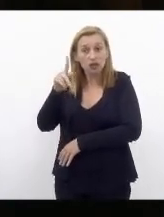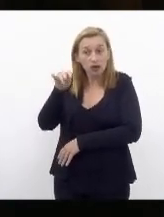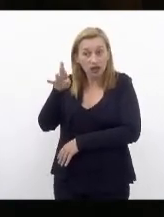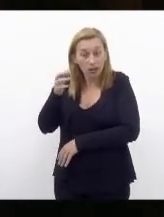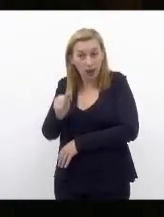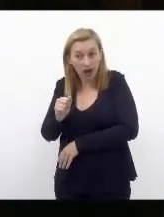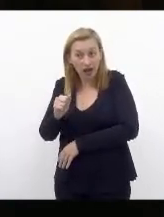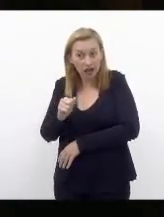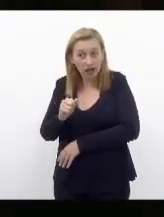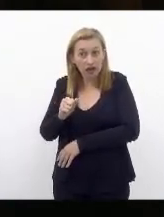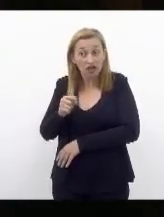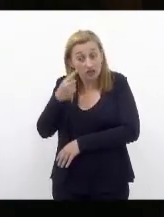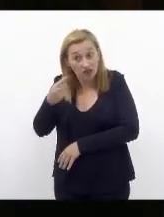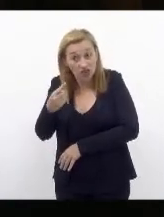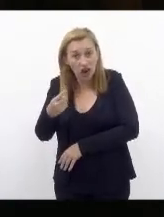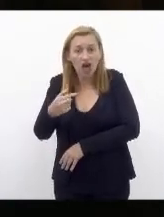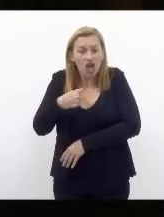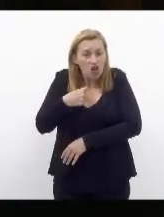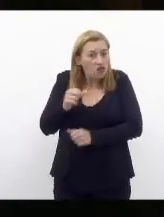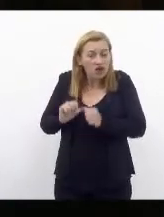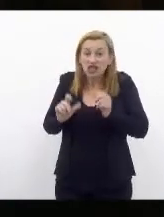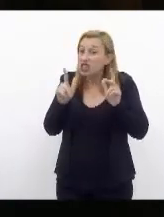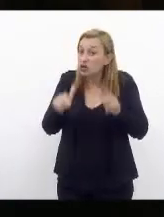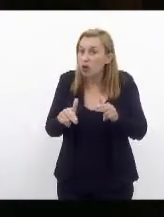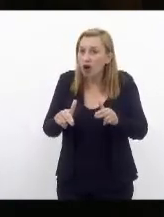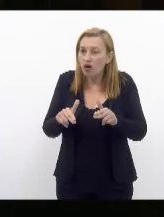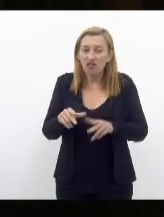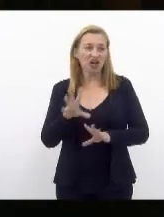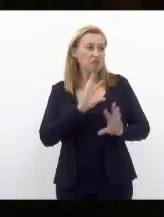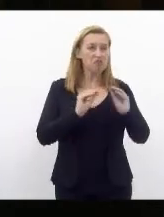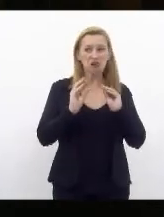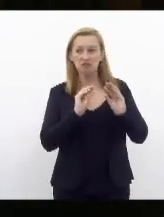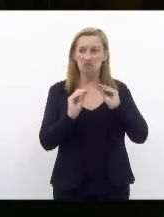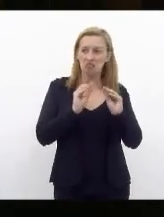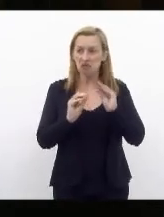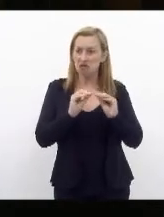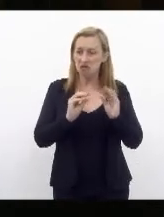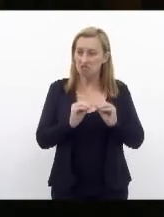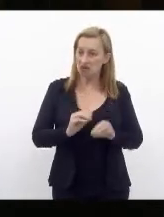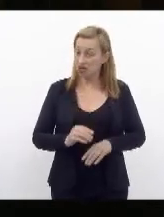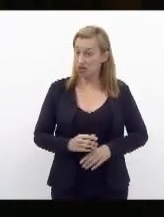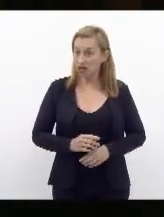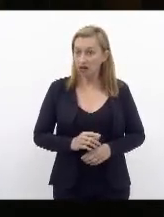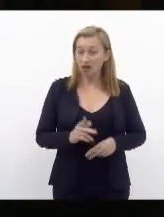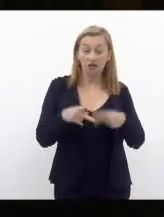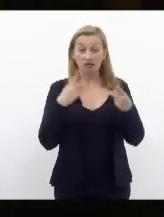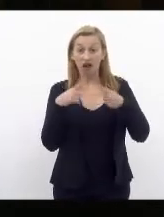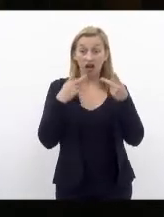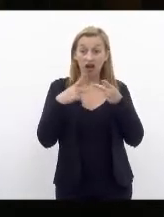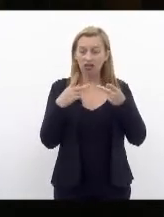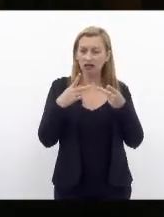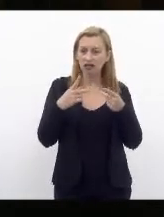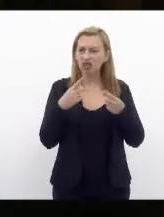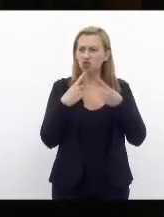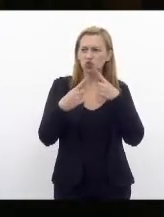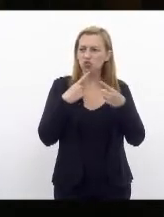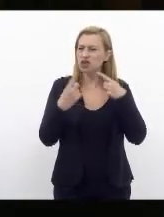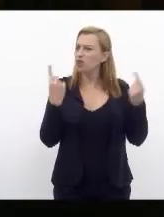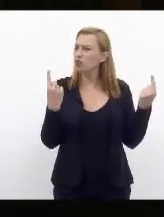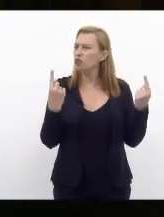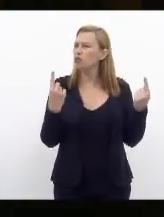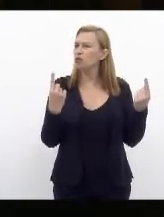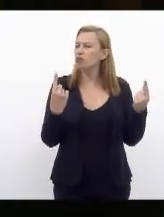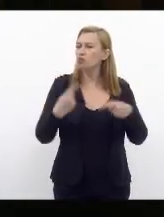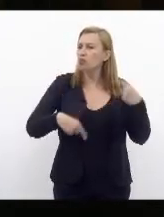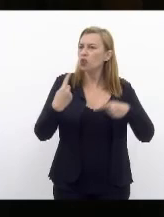comigo, eu faria dessa forma. Eu não ficaria de mimimi, não ficaria incitando a discussão política, como estão